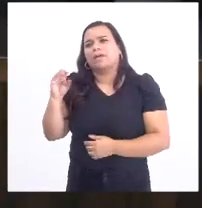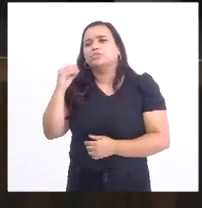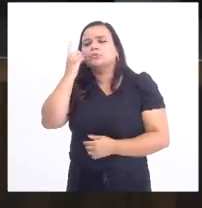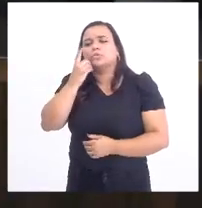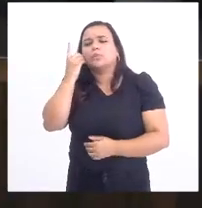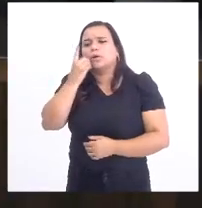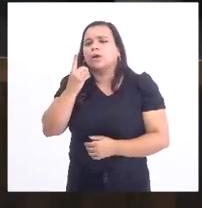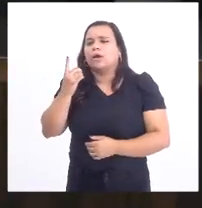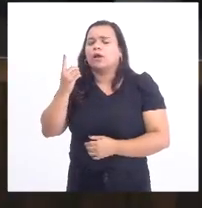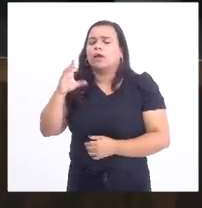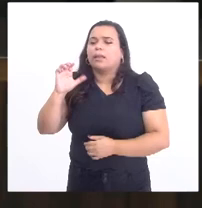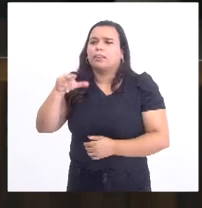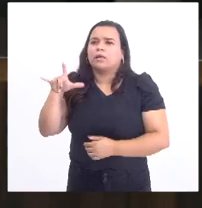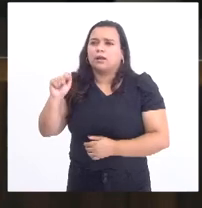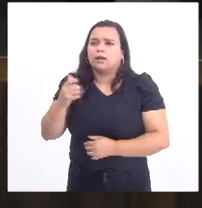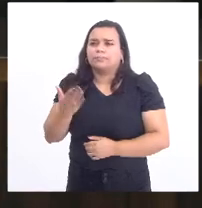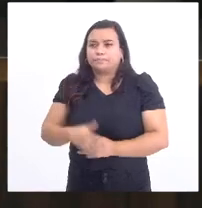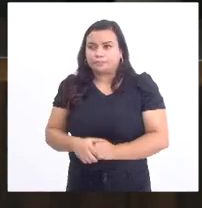Deputado Márcio Canella.